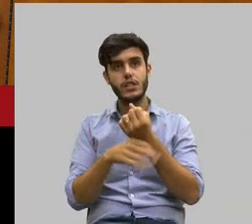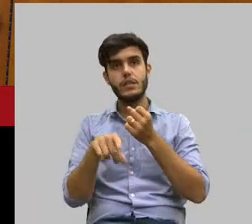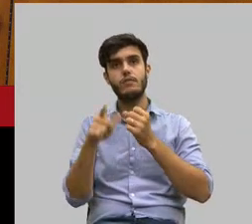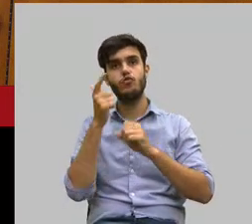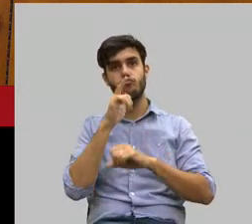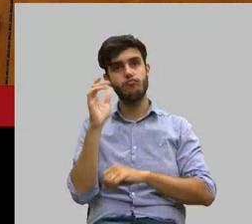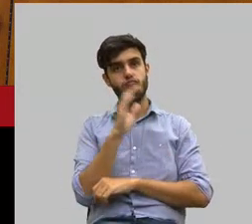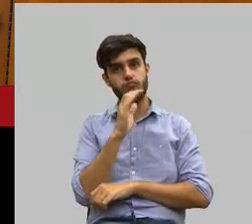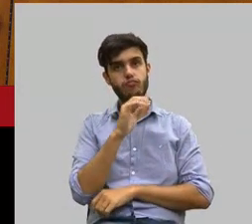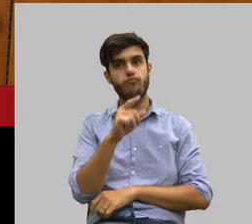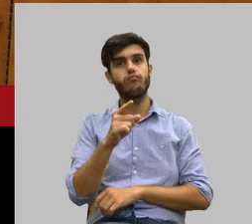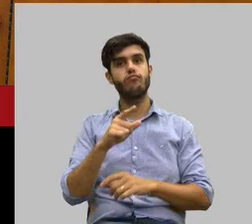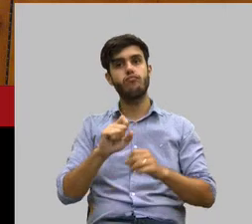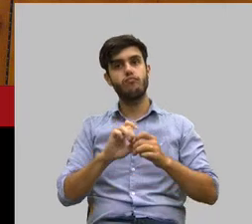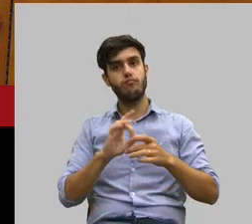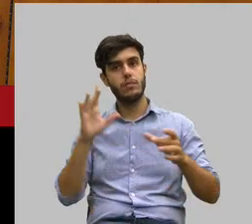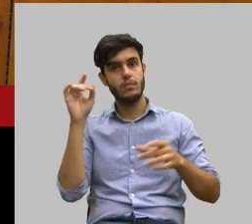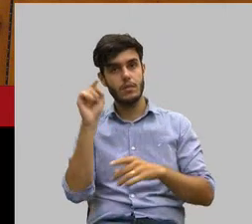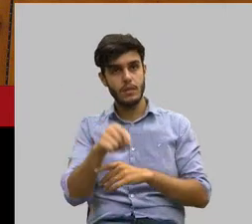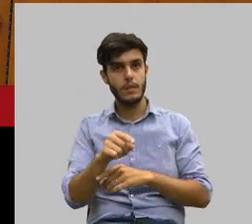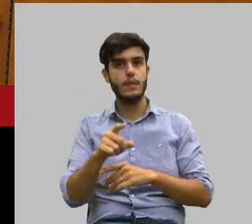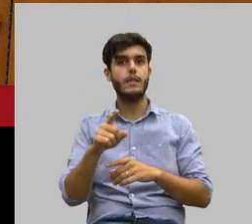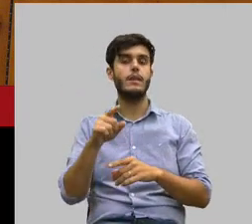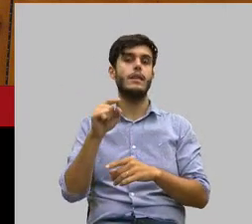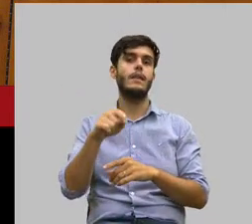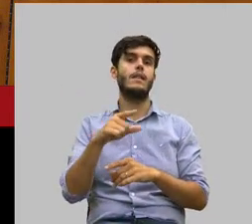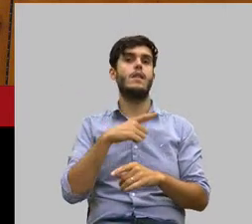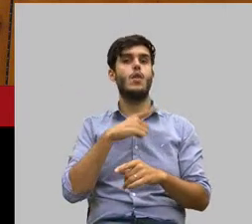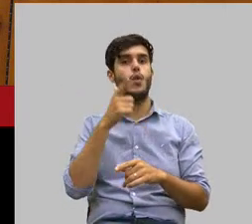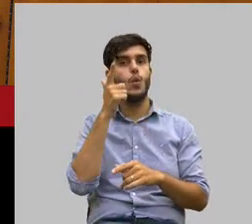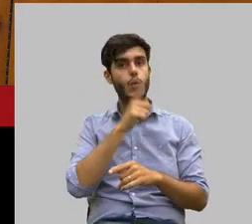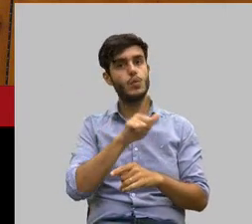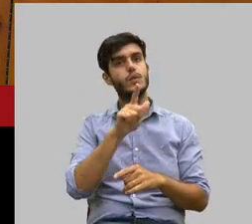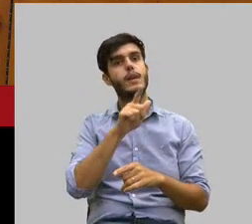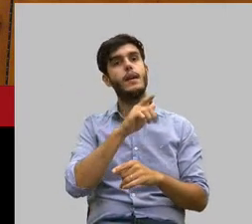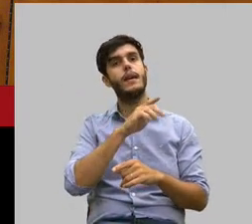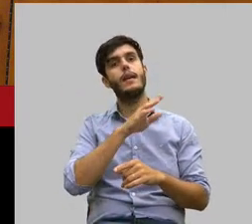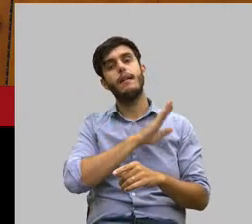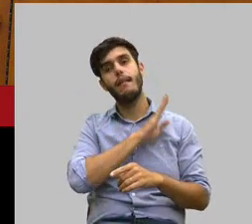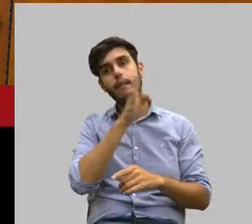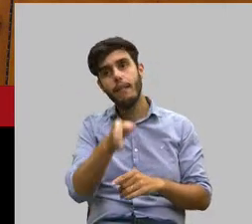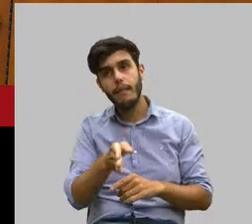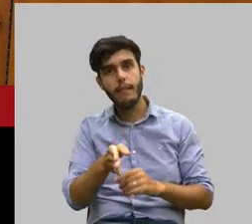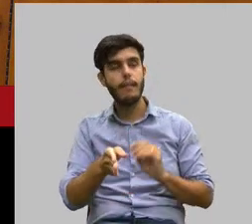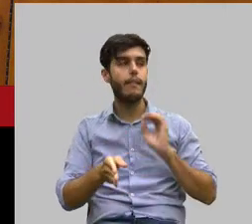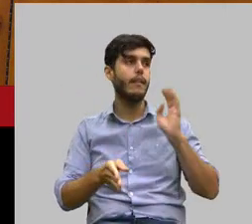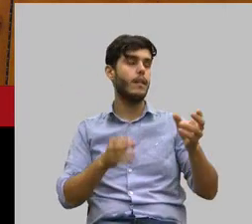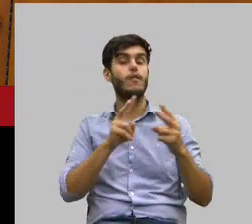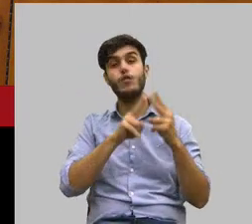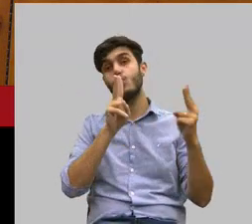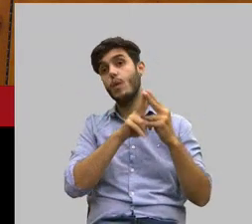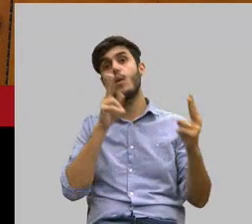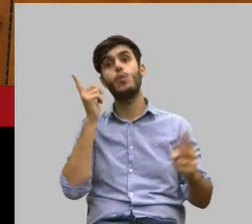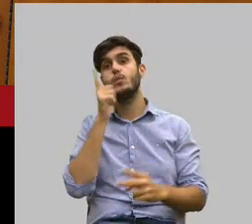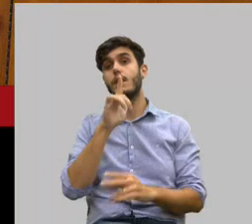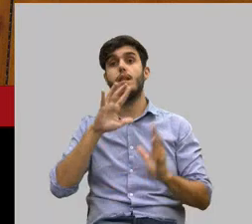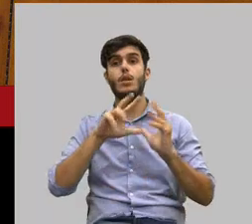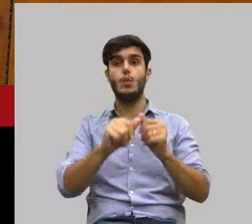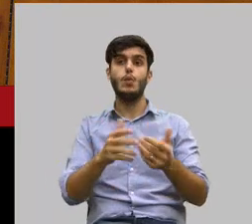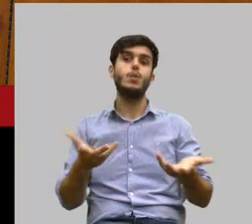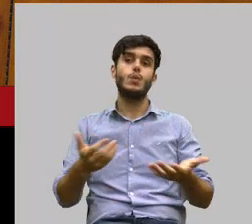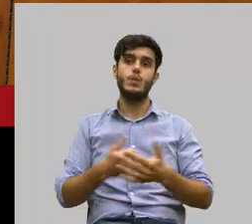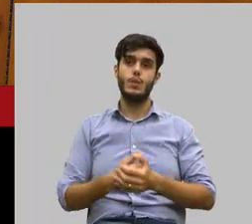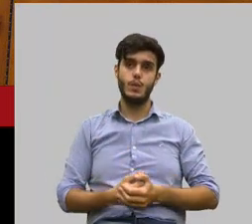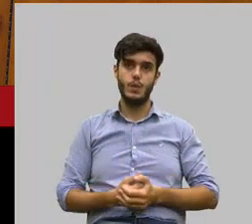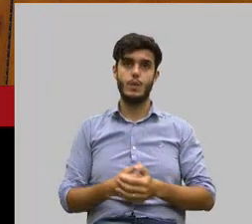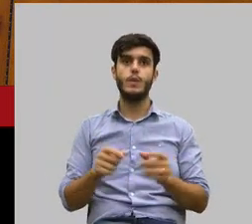essa concessão né sem que haja necessidade deslocamento físico né de autos físicos para tanto e também já temos em